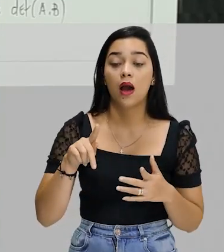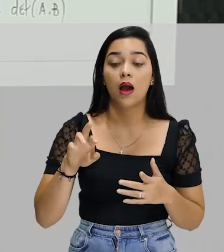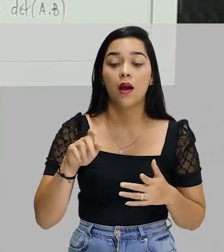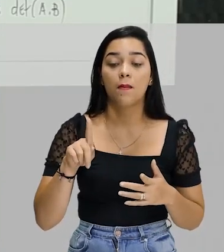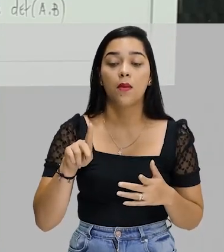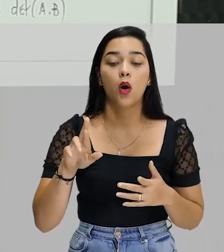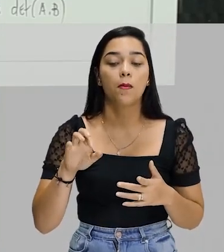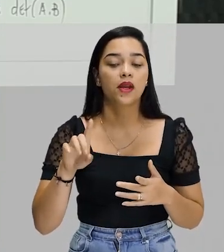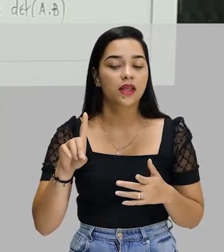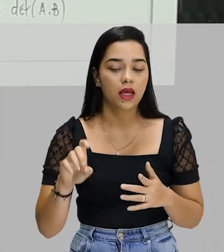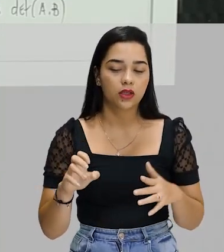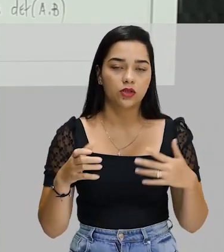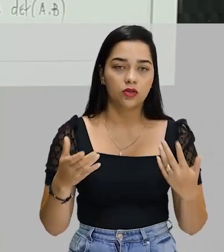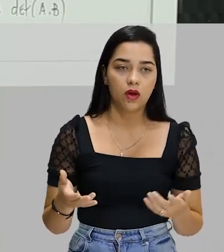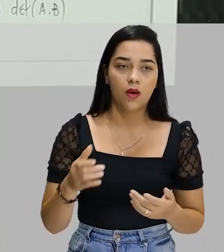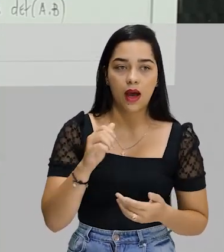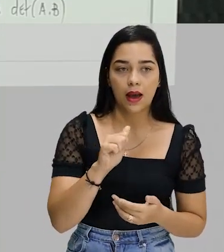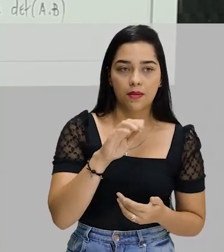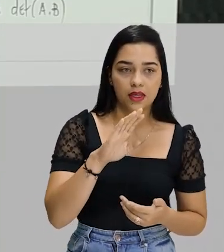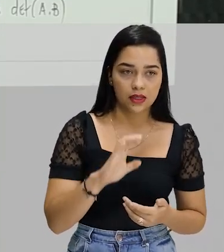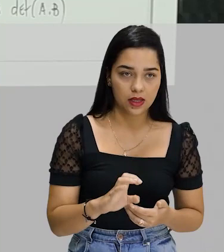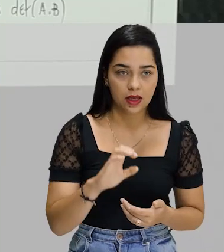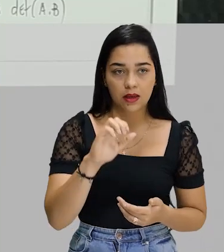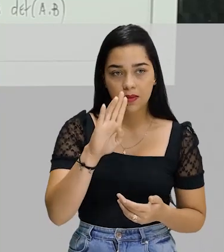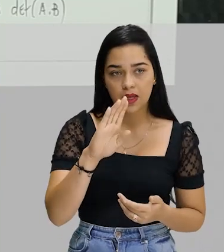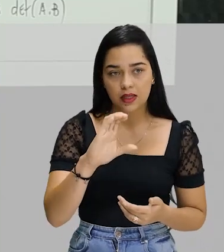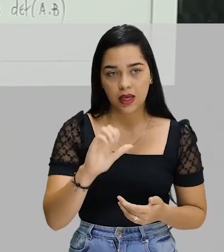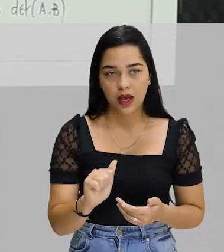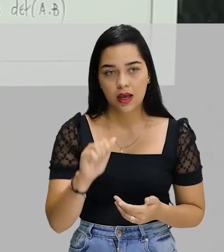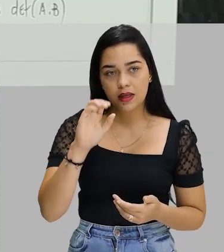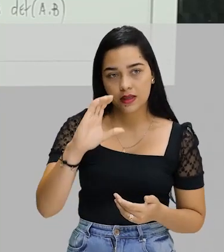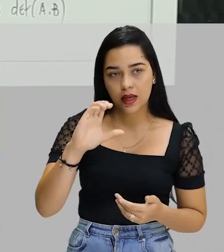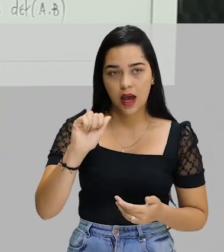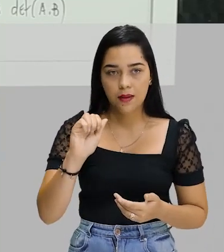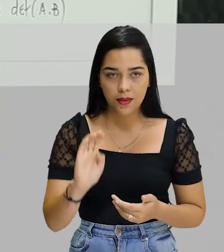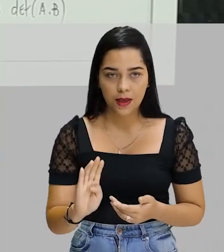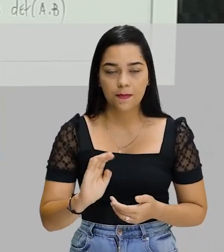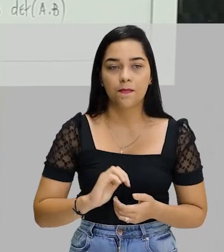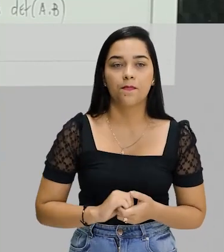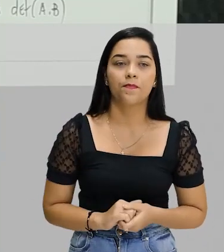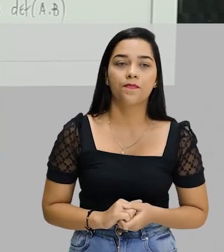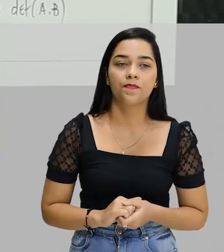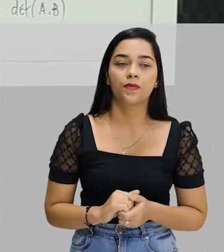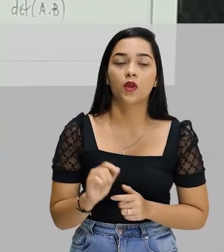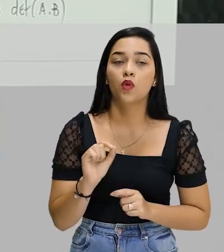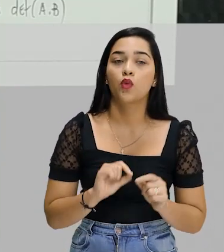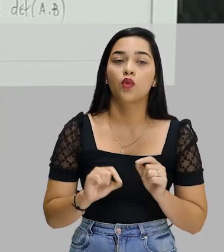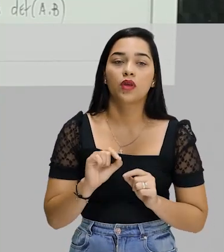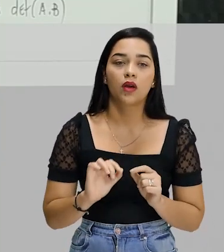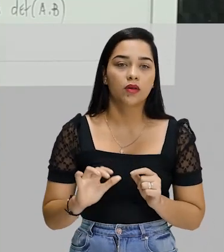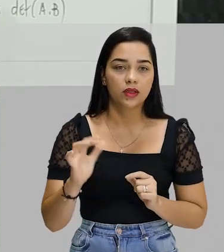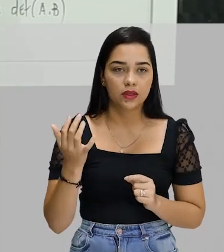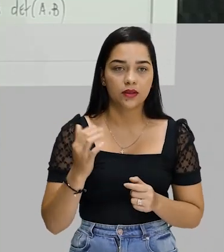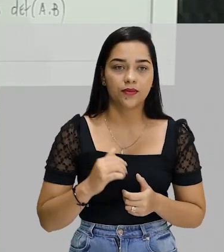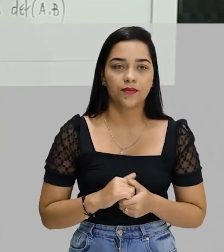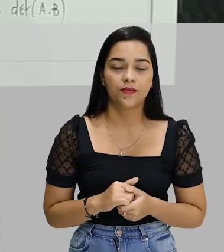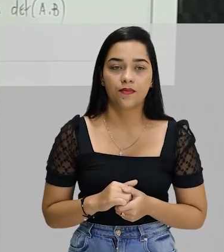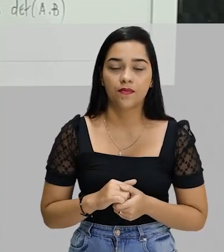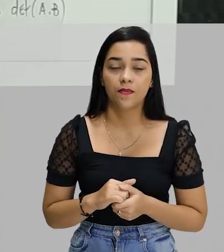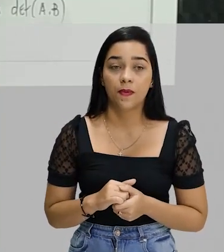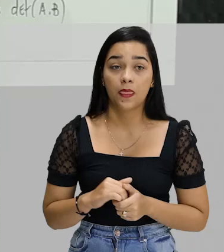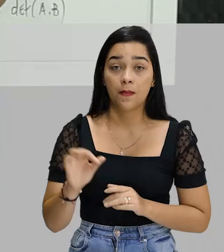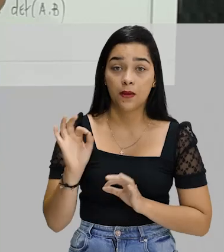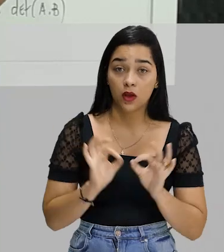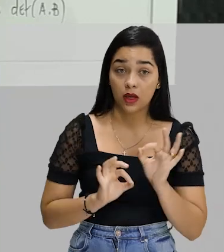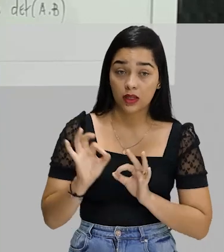tenho uma matriz ABC, BCA, CAB. O que ele fez aqui, ó? Para